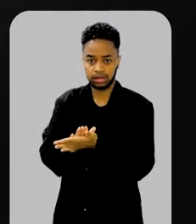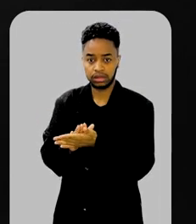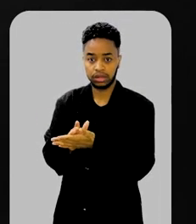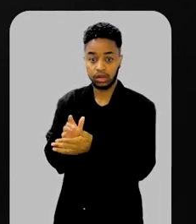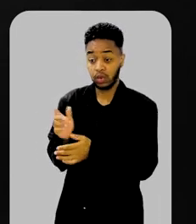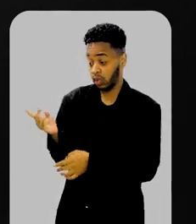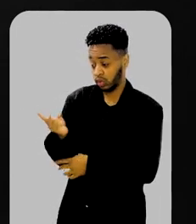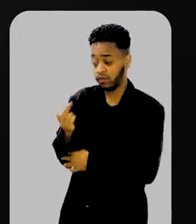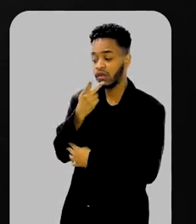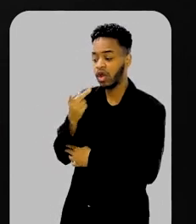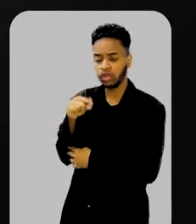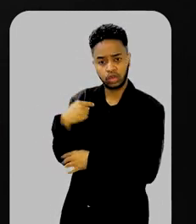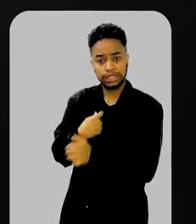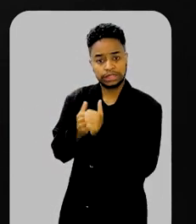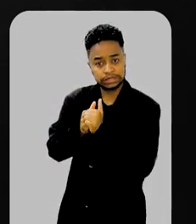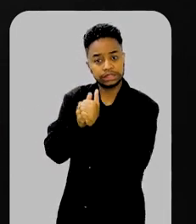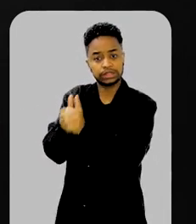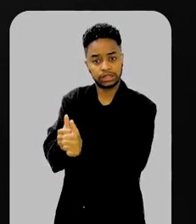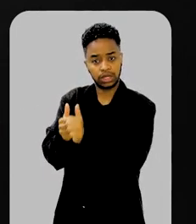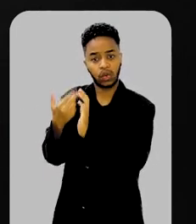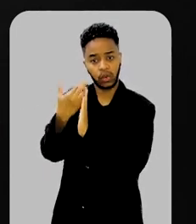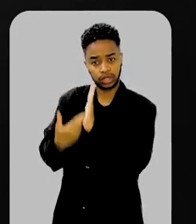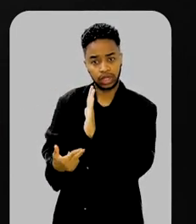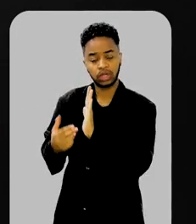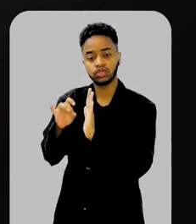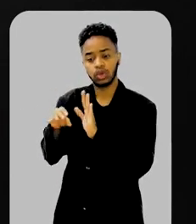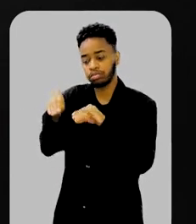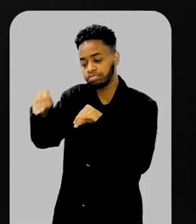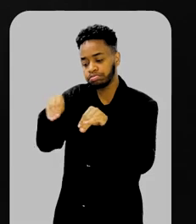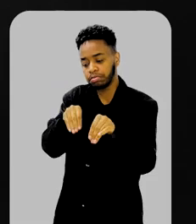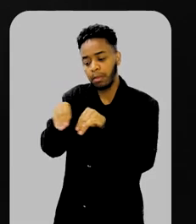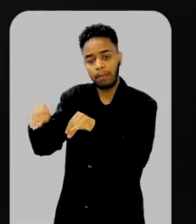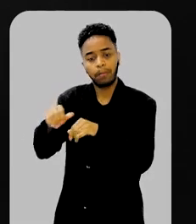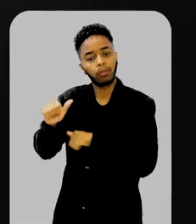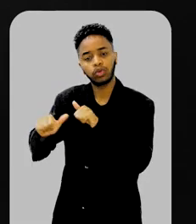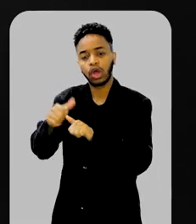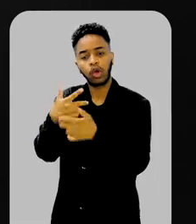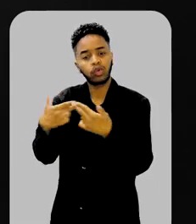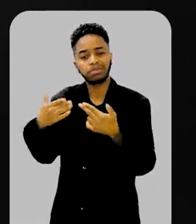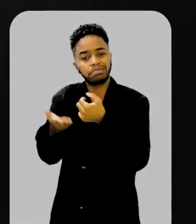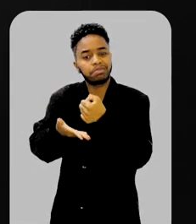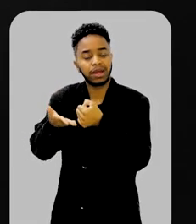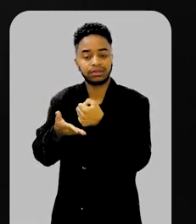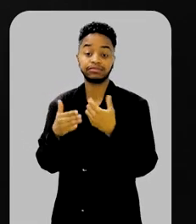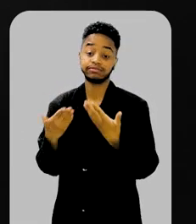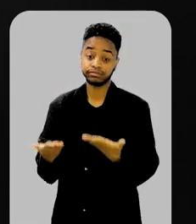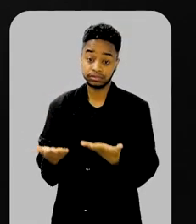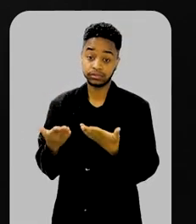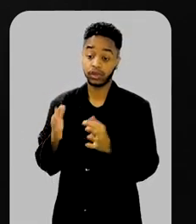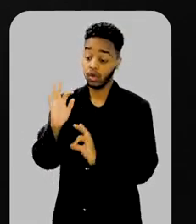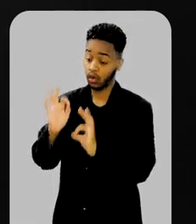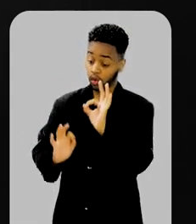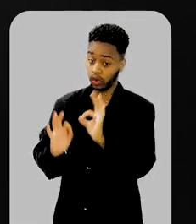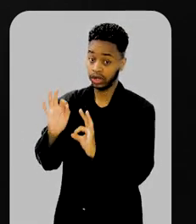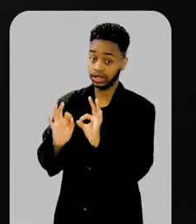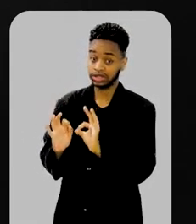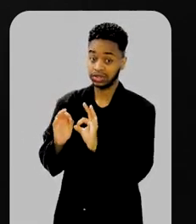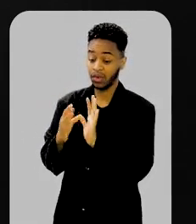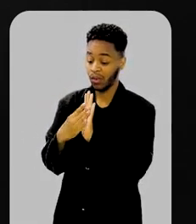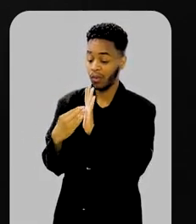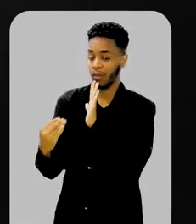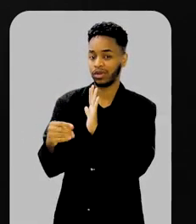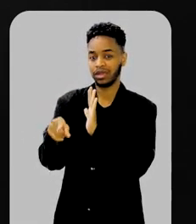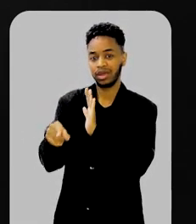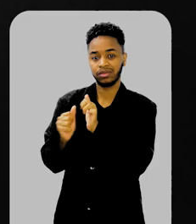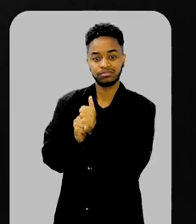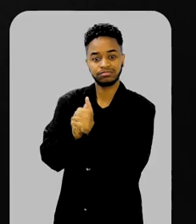André chegou com o Antônio falou vamos seguir esse mesmo desenho Vamos só mexer as peças onde for pontual e necessário Bacana Então eles estão construindo em